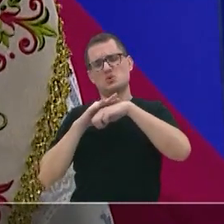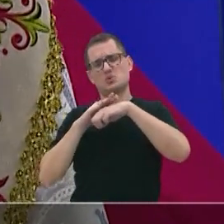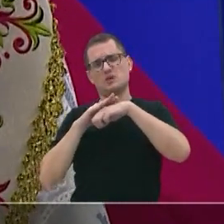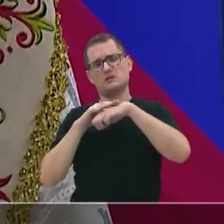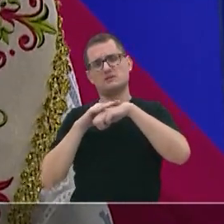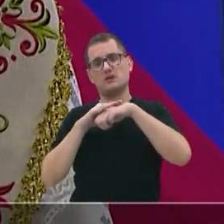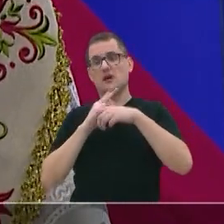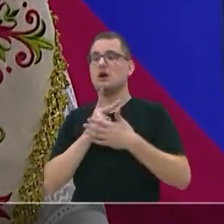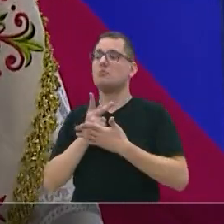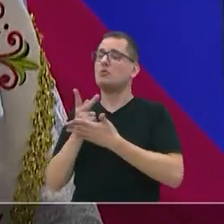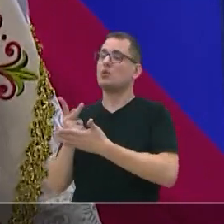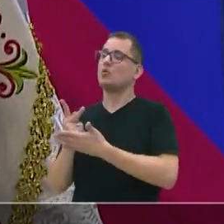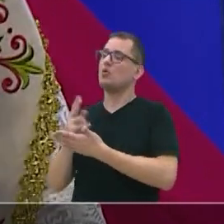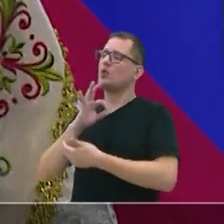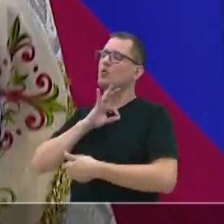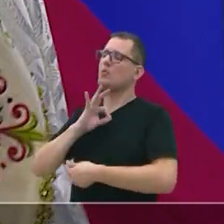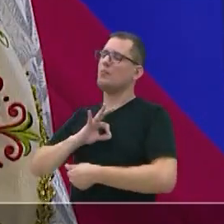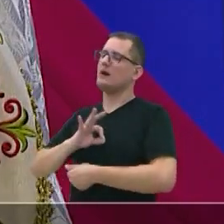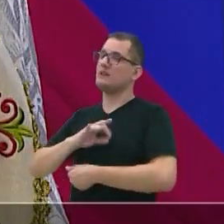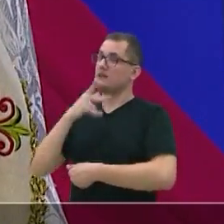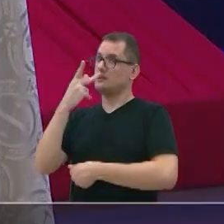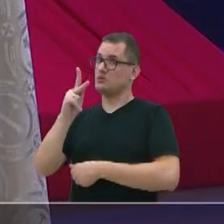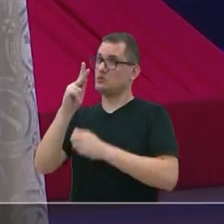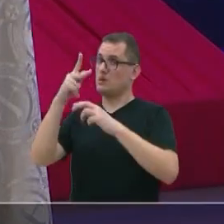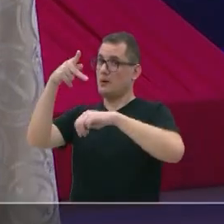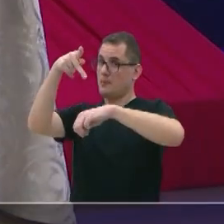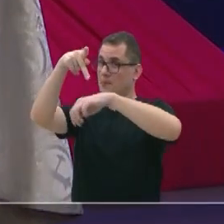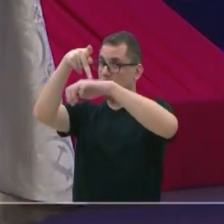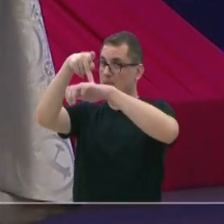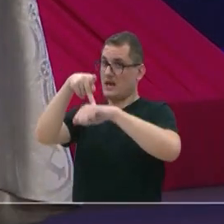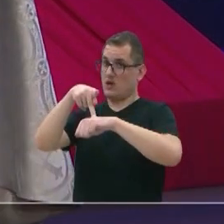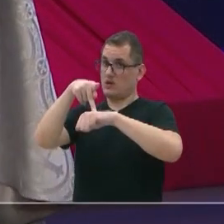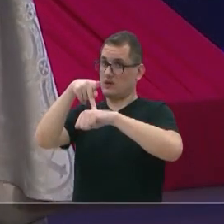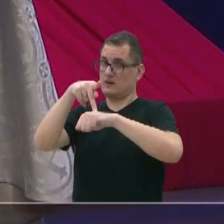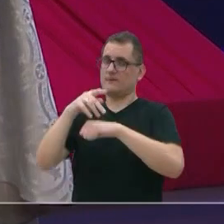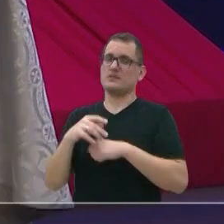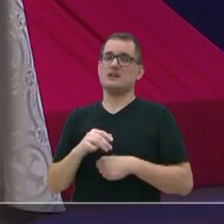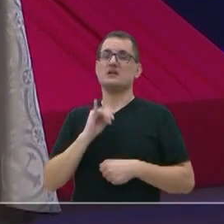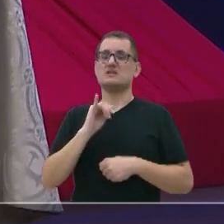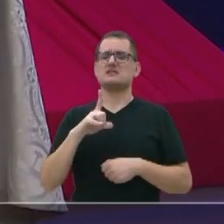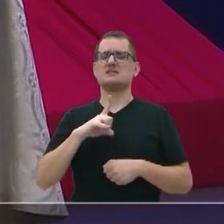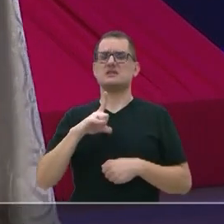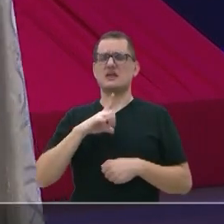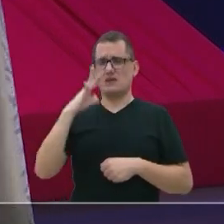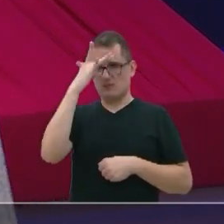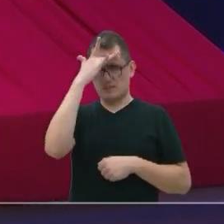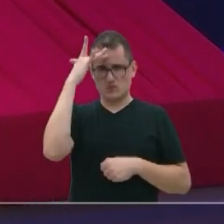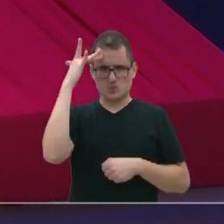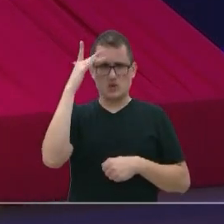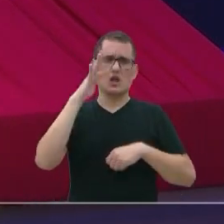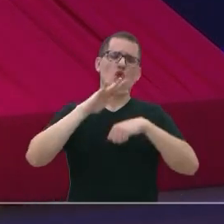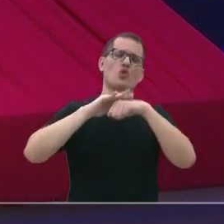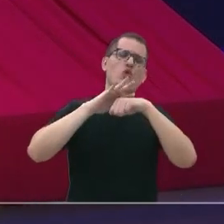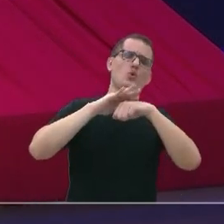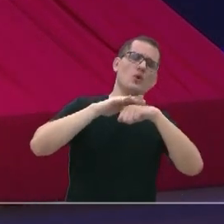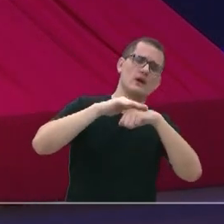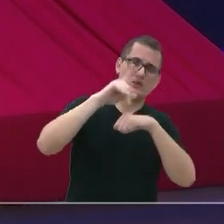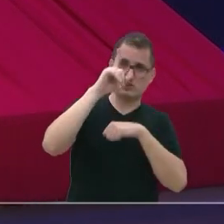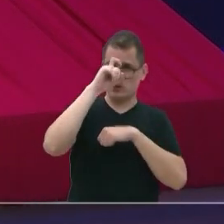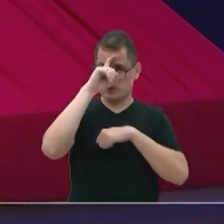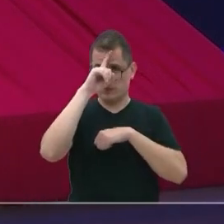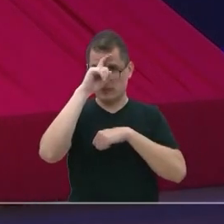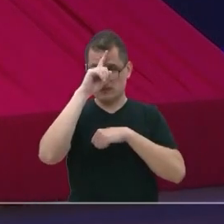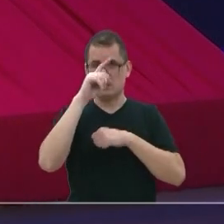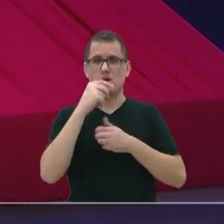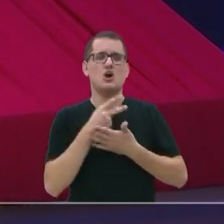um sacerdote da sua paróquia. Quando existe um enfermo no hospital, procure